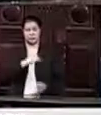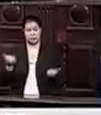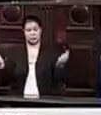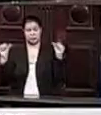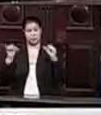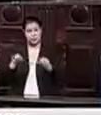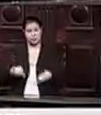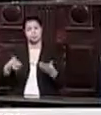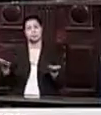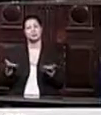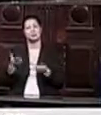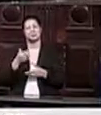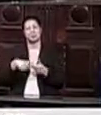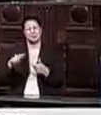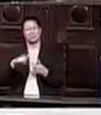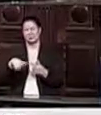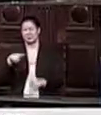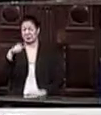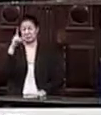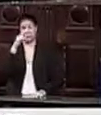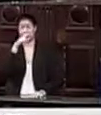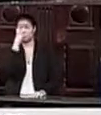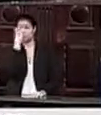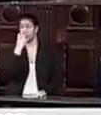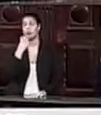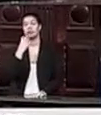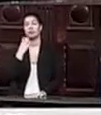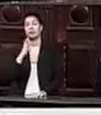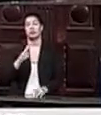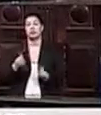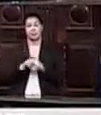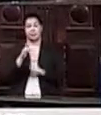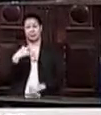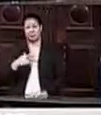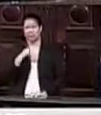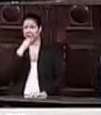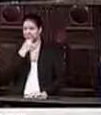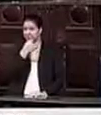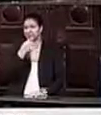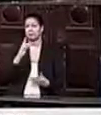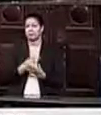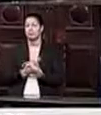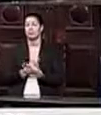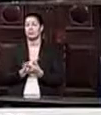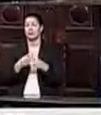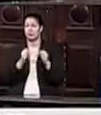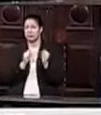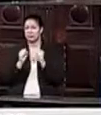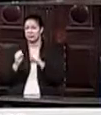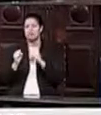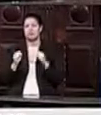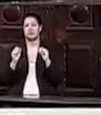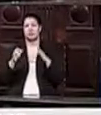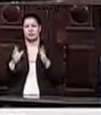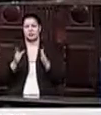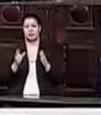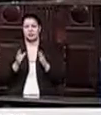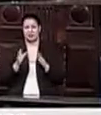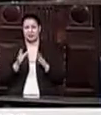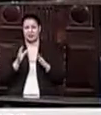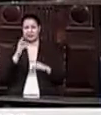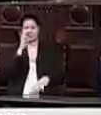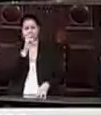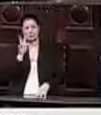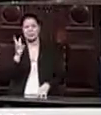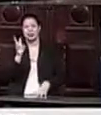outras áreas, lamentavelmente também na segurança pública, aqueles que puderam ler os jornais de hoje